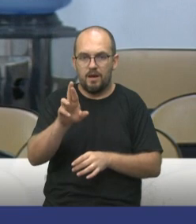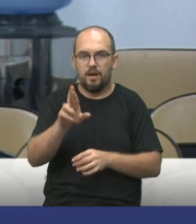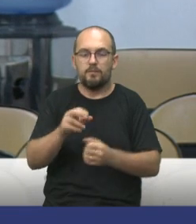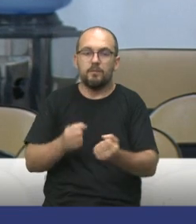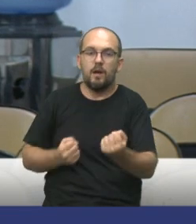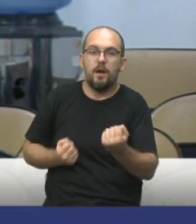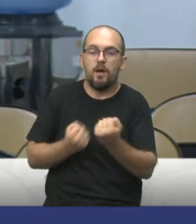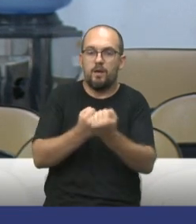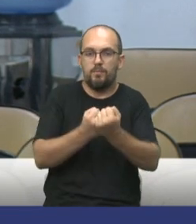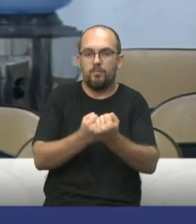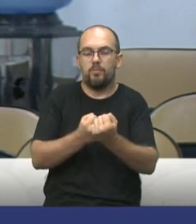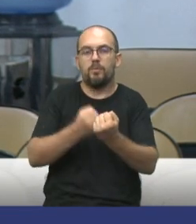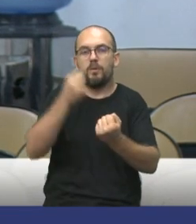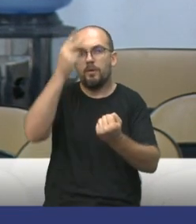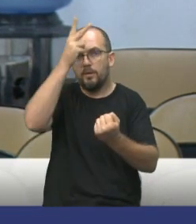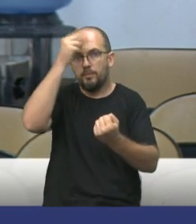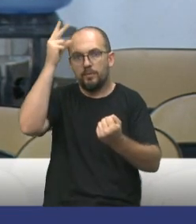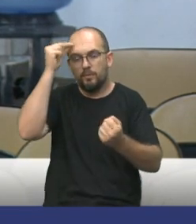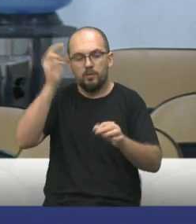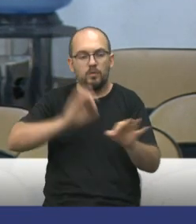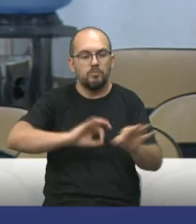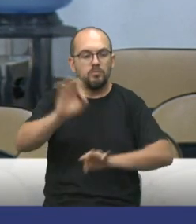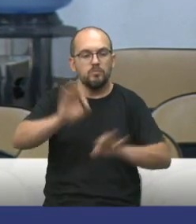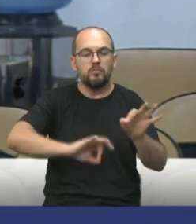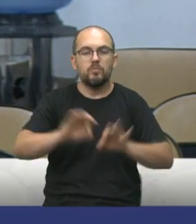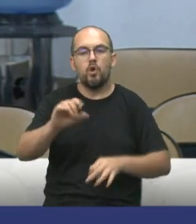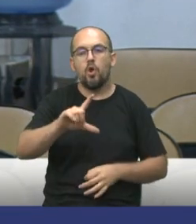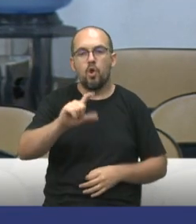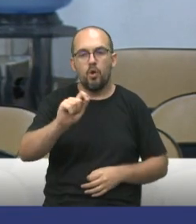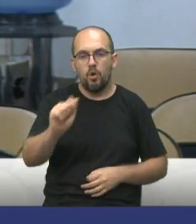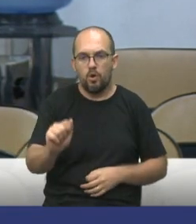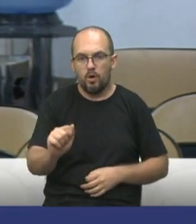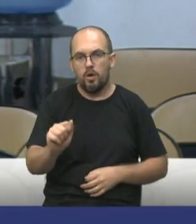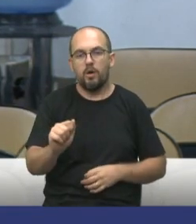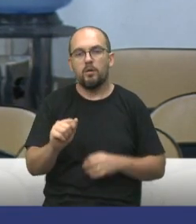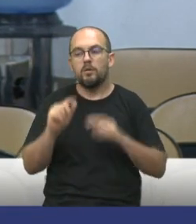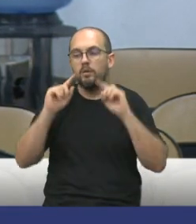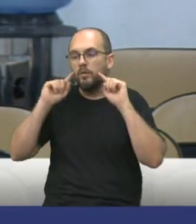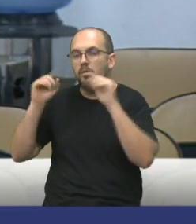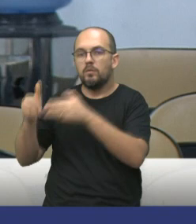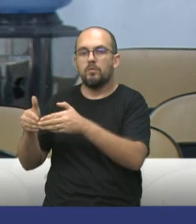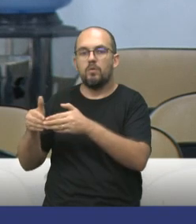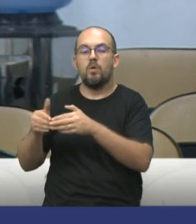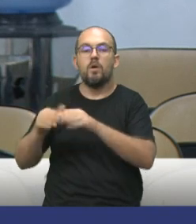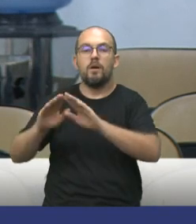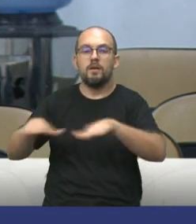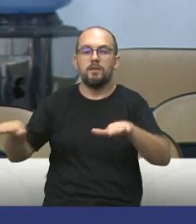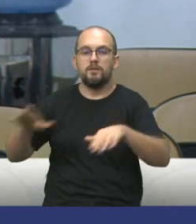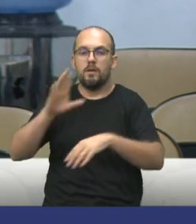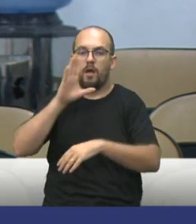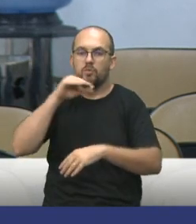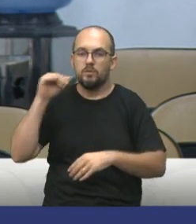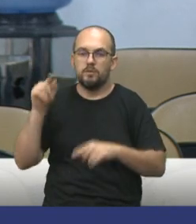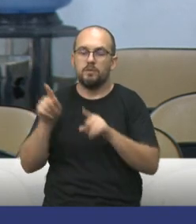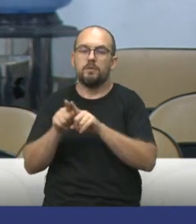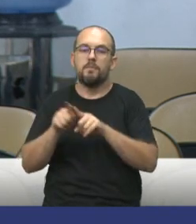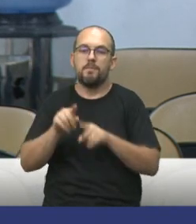elaboração das leis orçamentárias, visando o bem da criança e do adolescente, que através também do